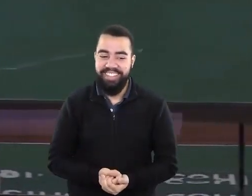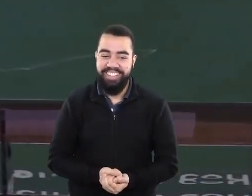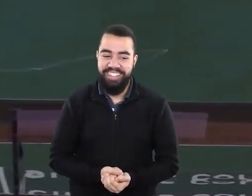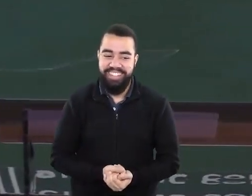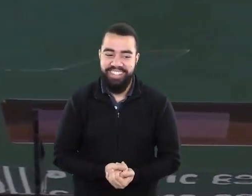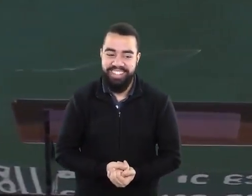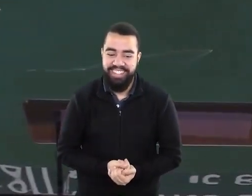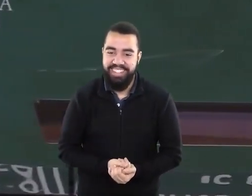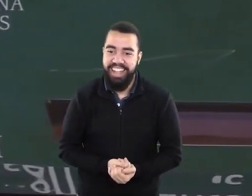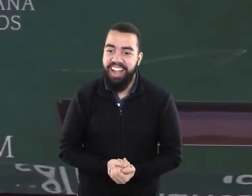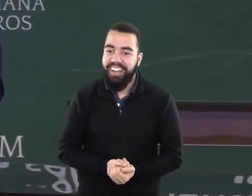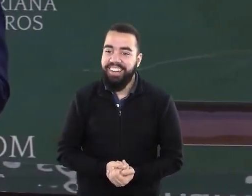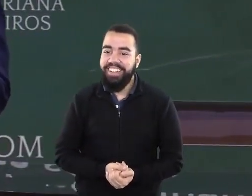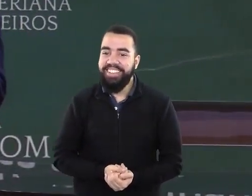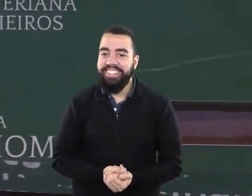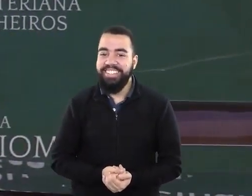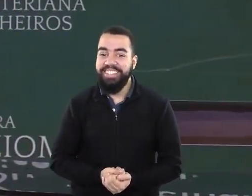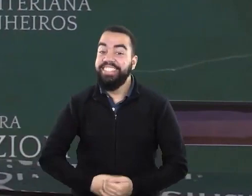Tem tempo.